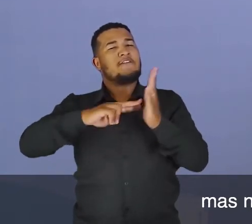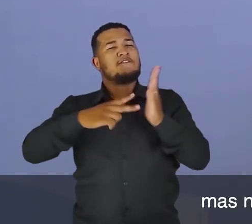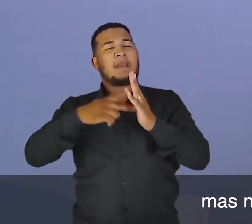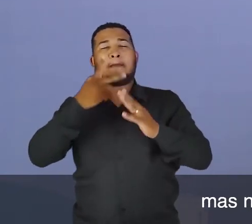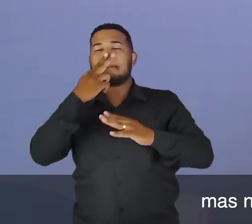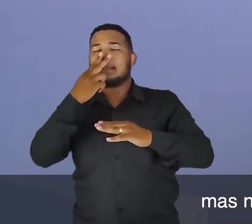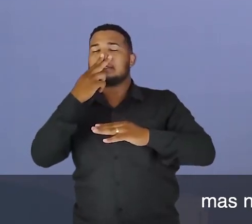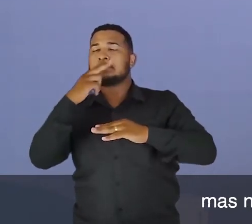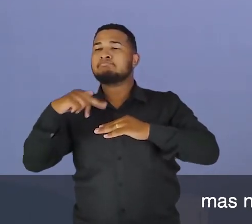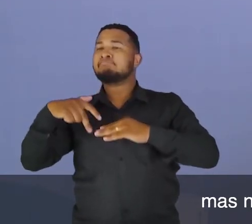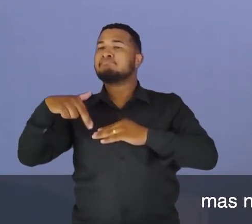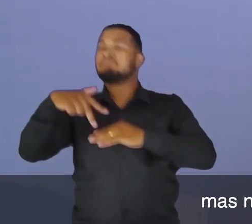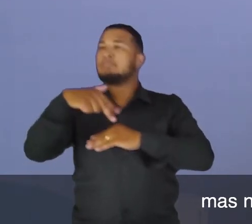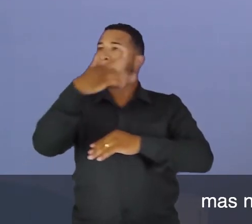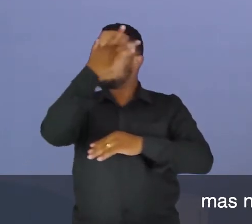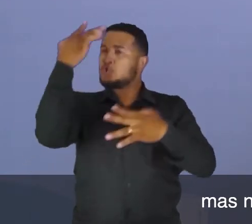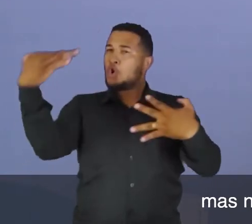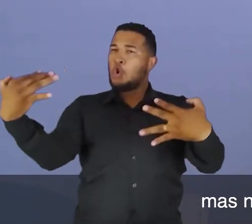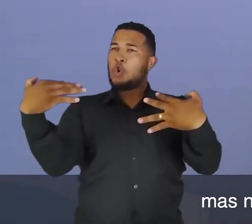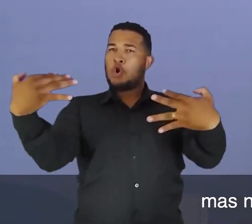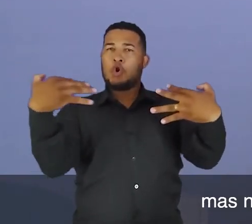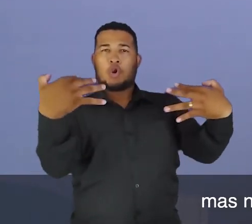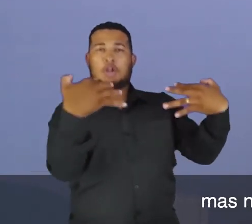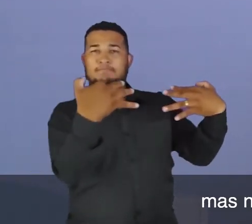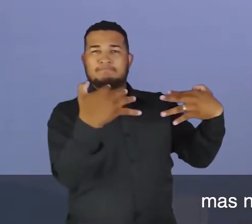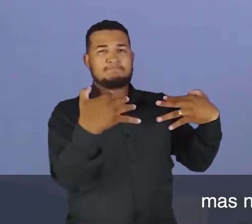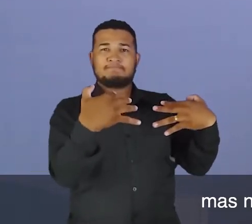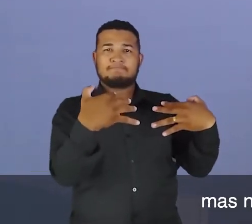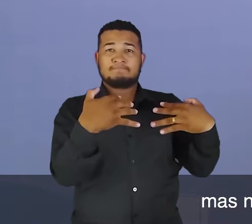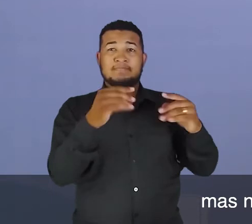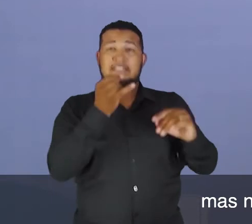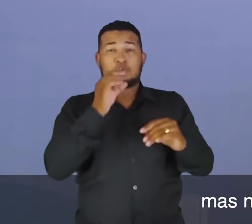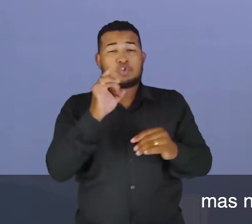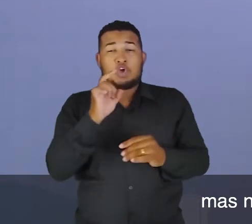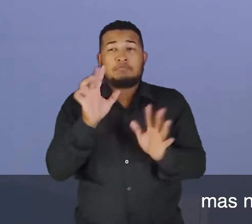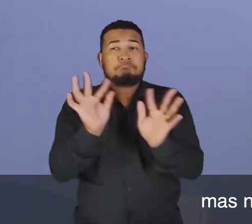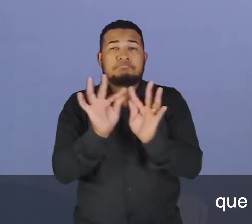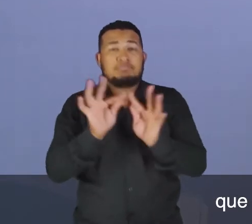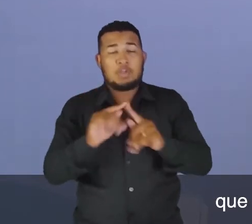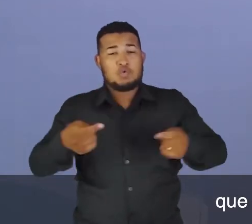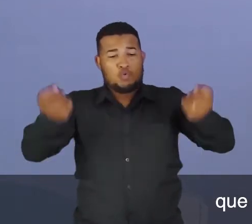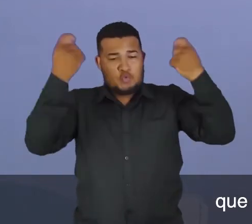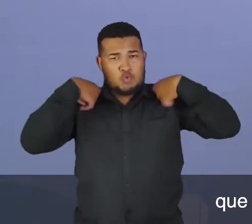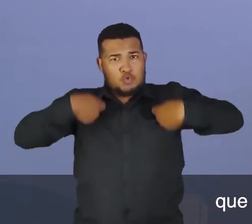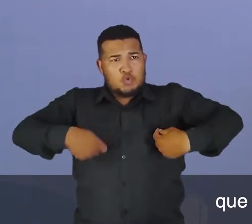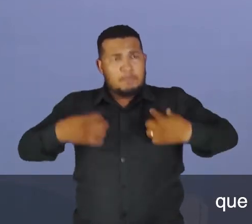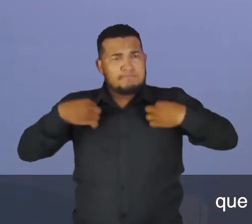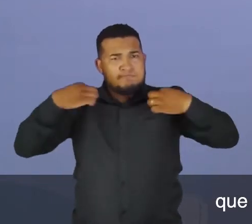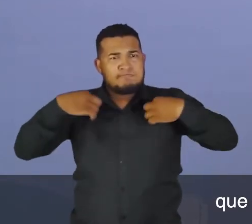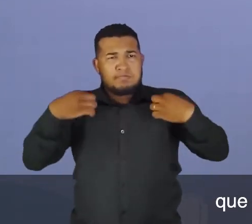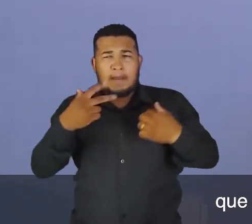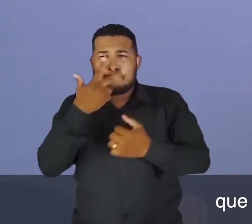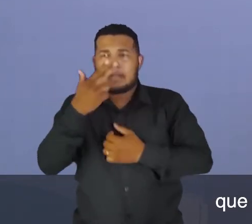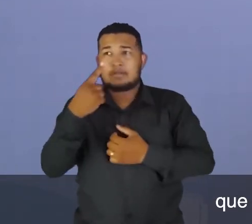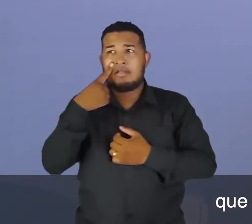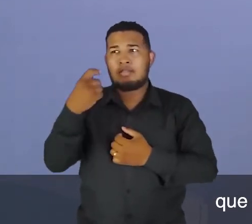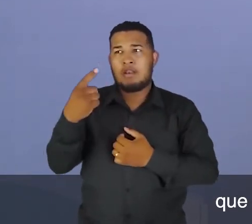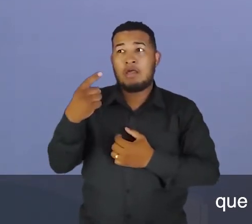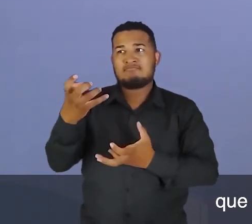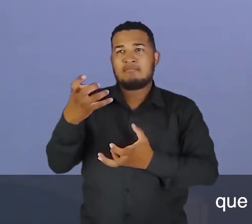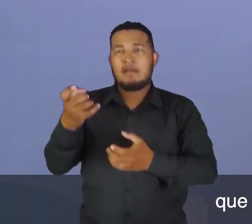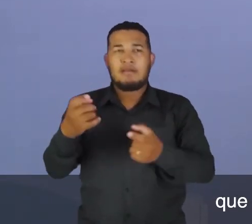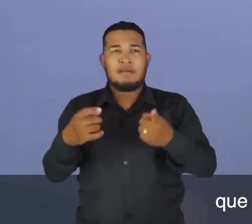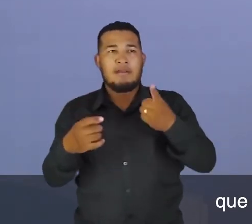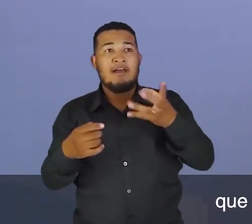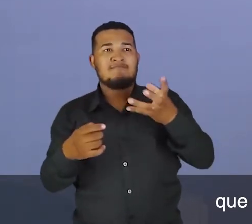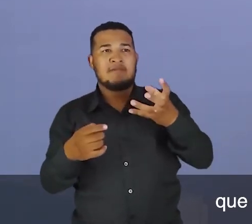Mas nem isso as pessoas fazem. Simplesmente se vestem de tudo o que ele acredita ser interessante, que te